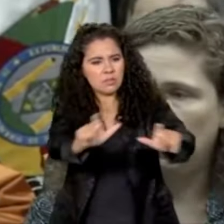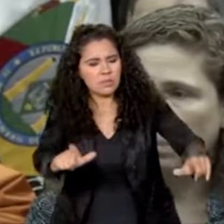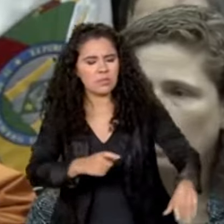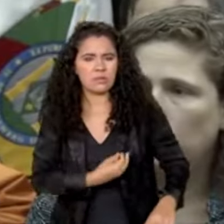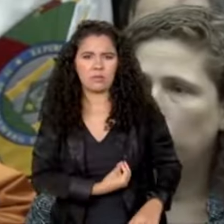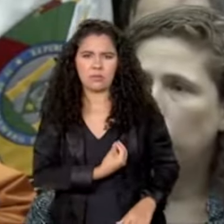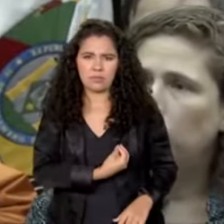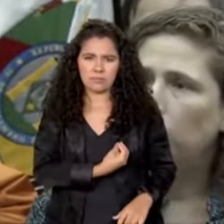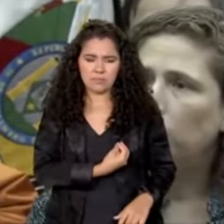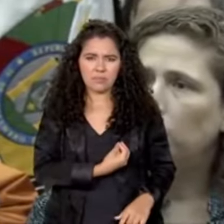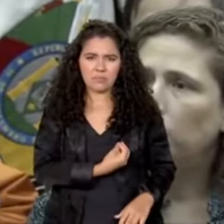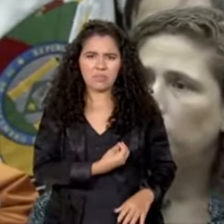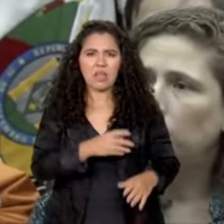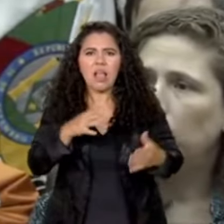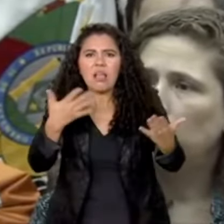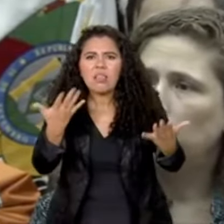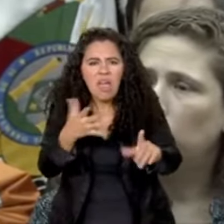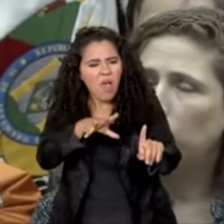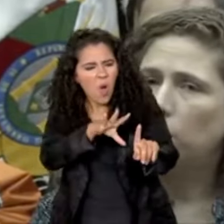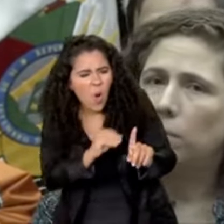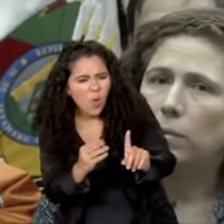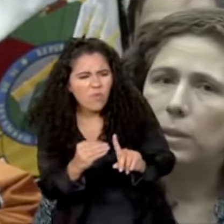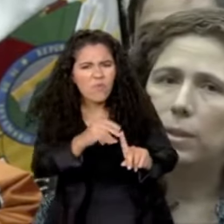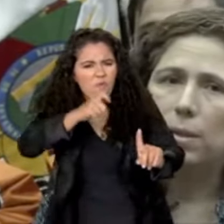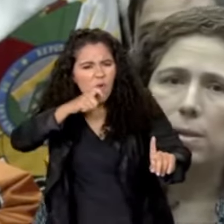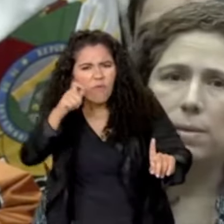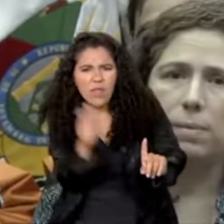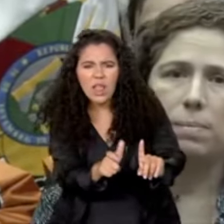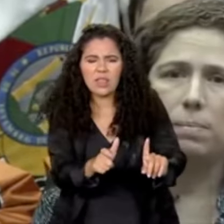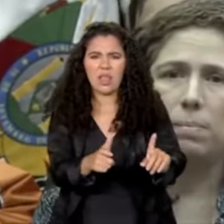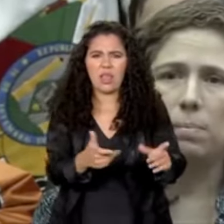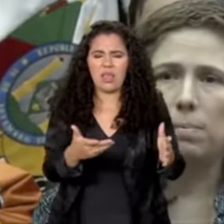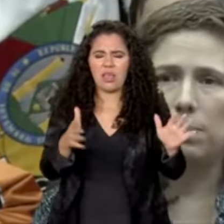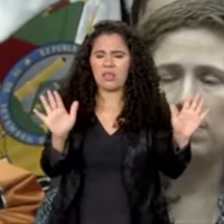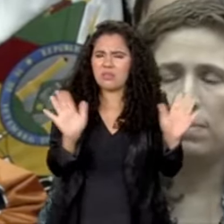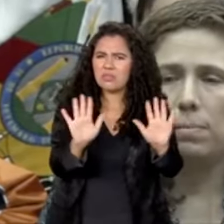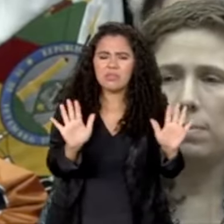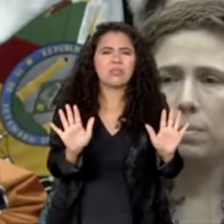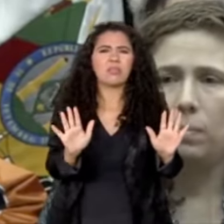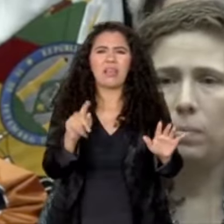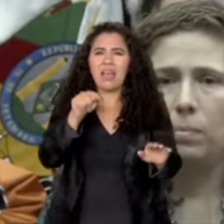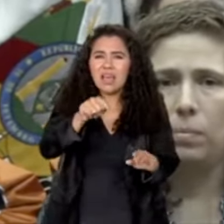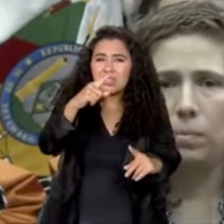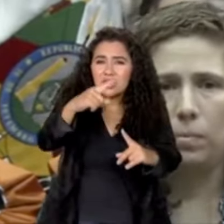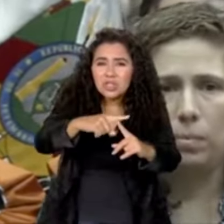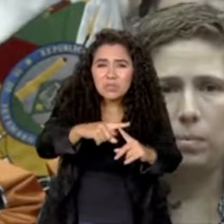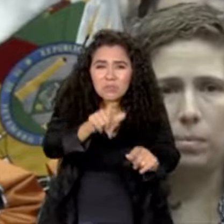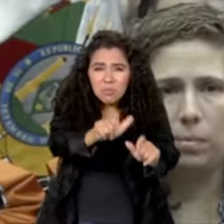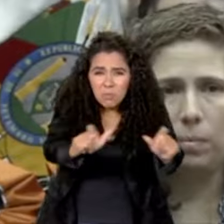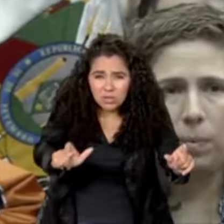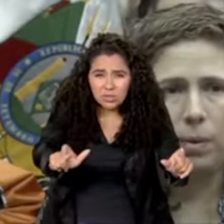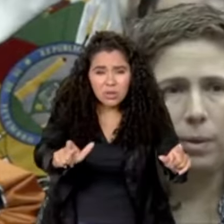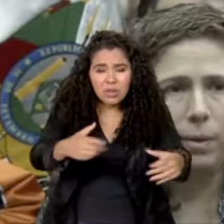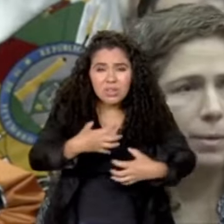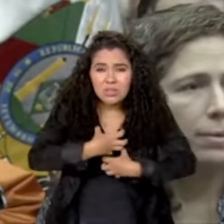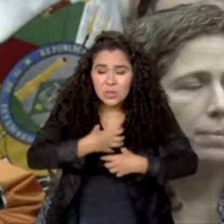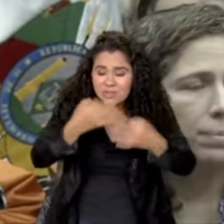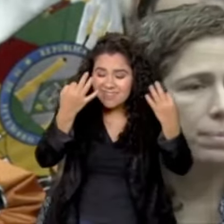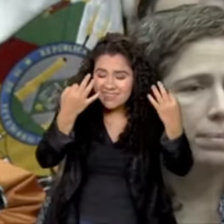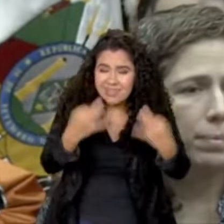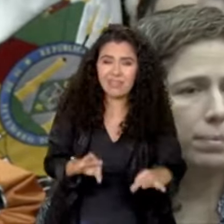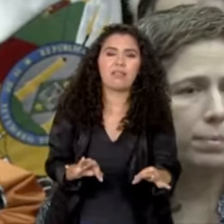outros, ofender as pessoas, achincalhar as pessoas. Esse tipo de gente, eu tenho